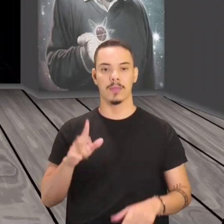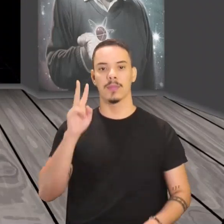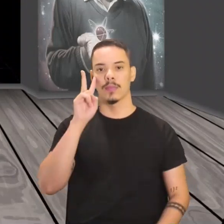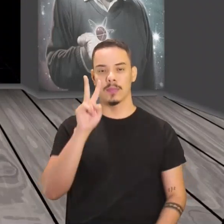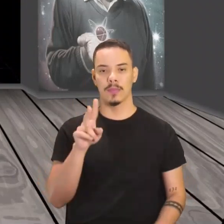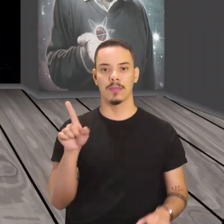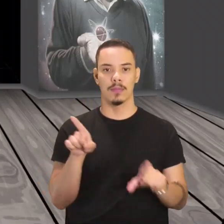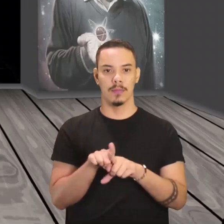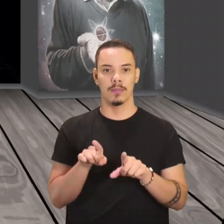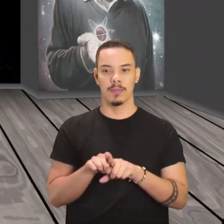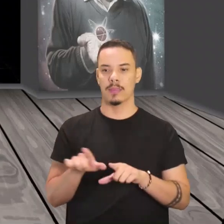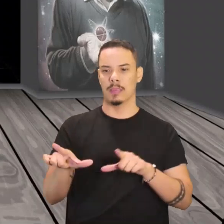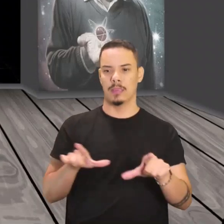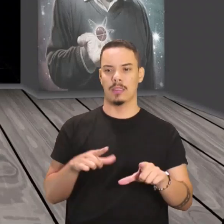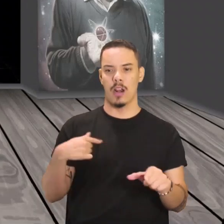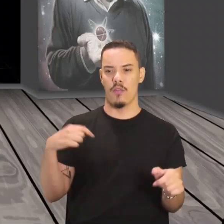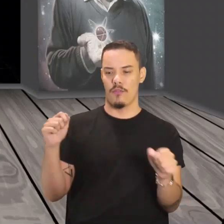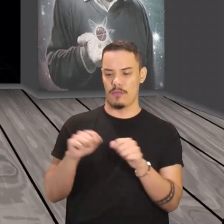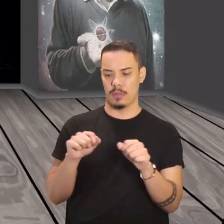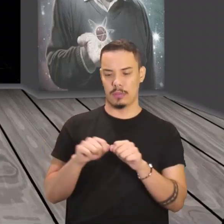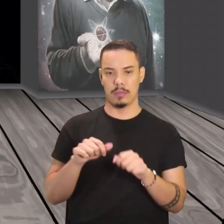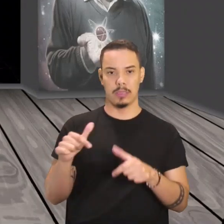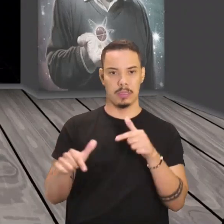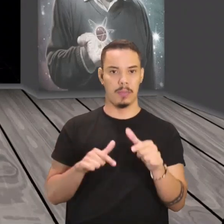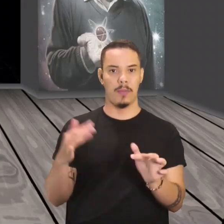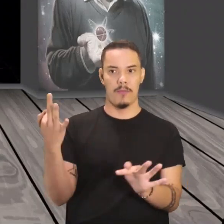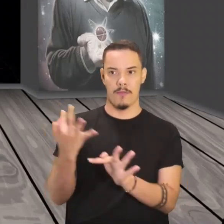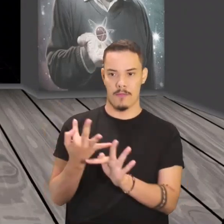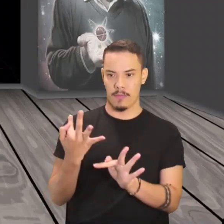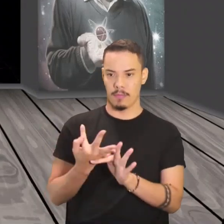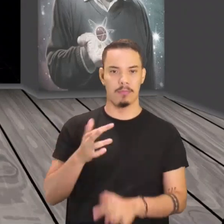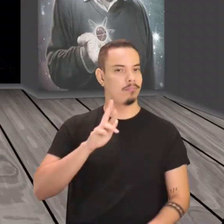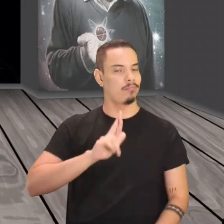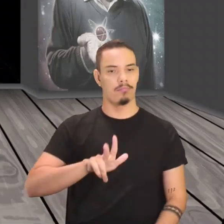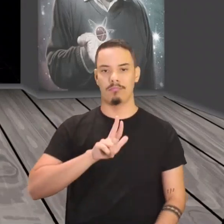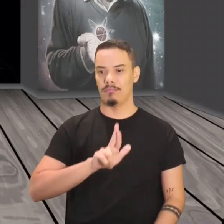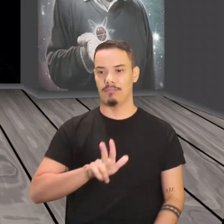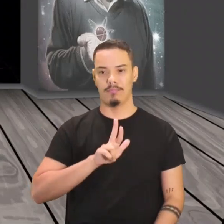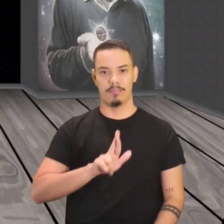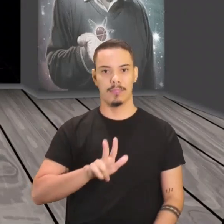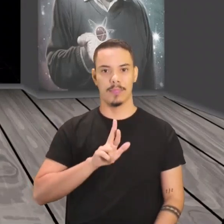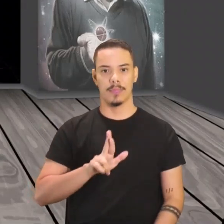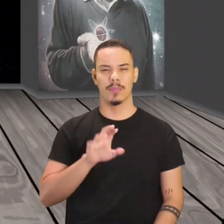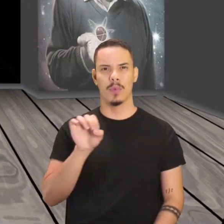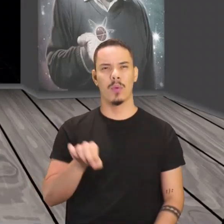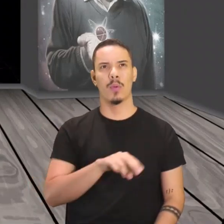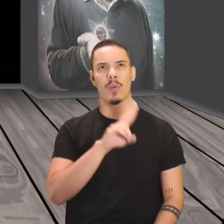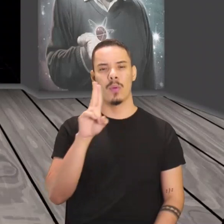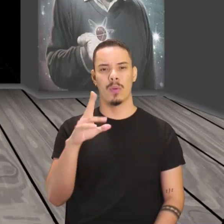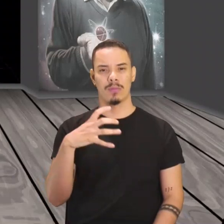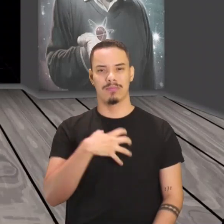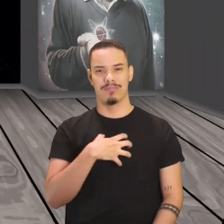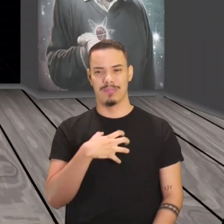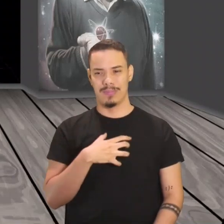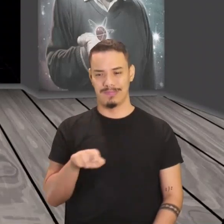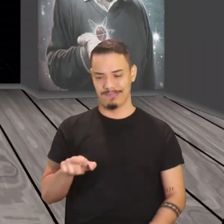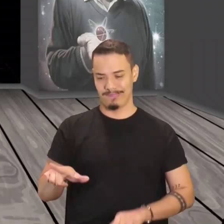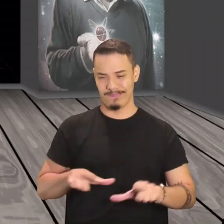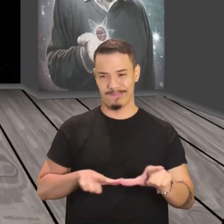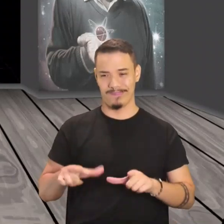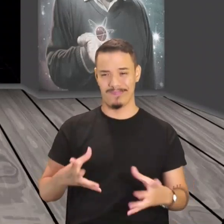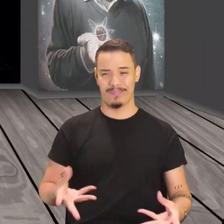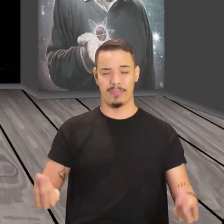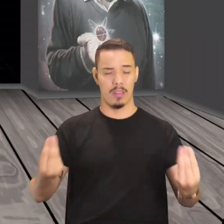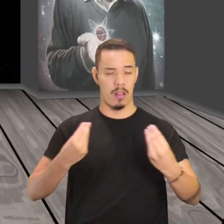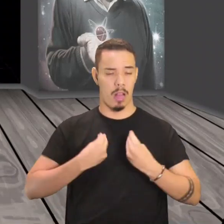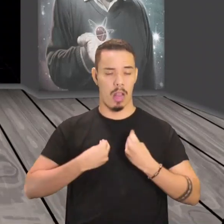trabalho não isso. eu vou fazer um trabalho de física. Não é isso, né? Nossa, Realizar trabalho, esse meu trabalho deu um